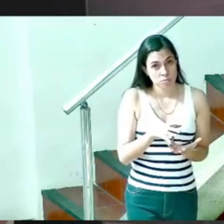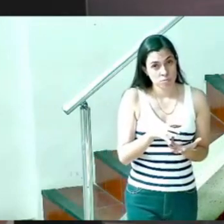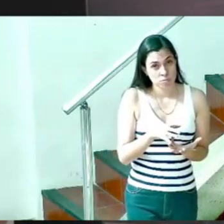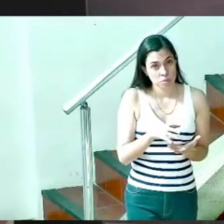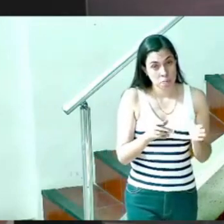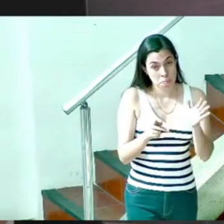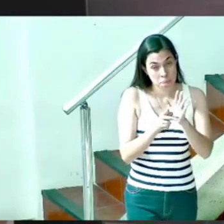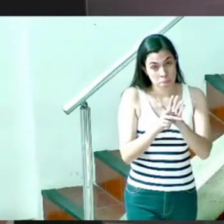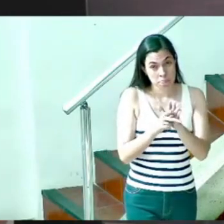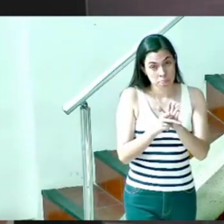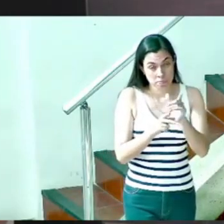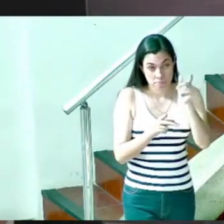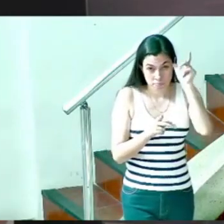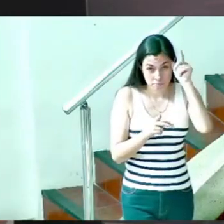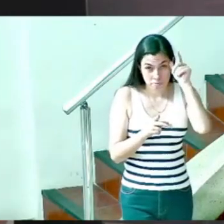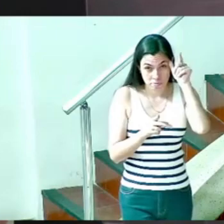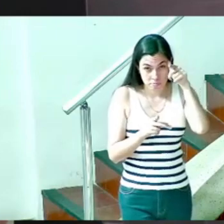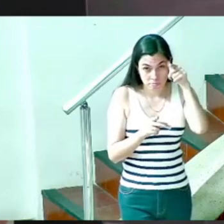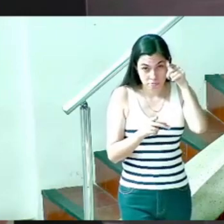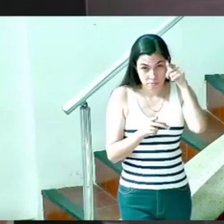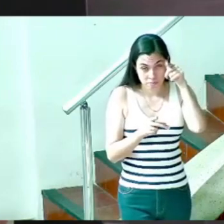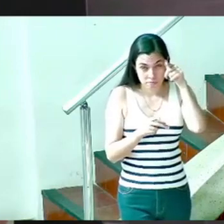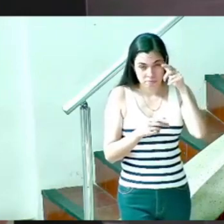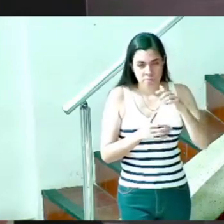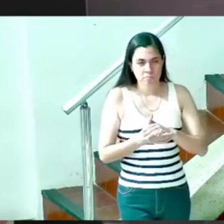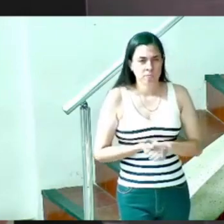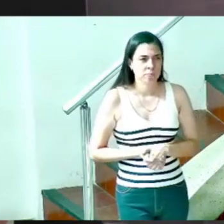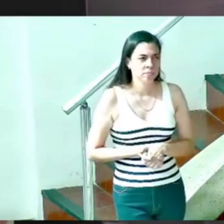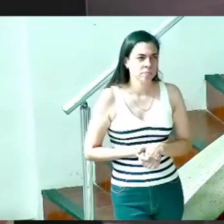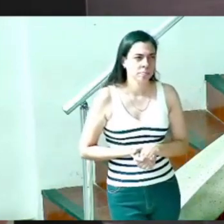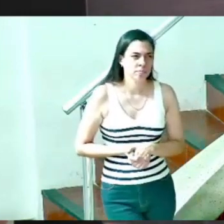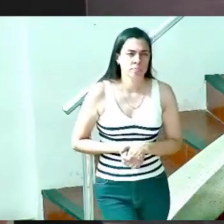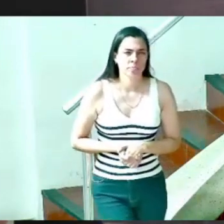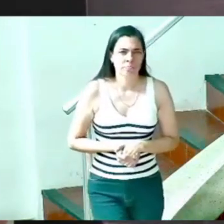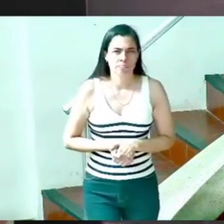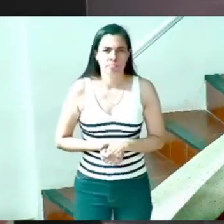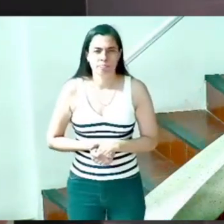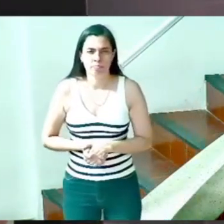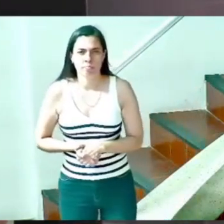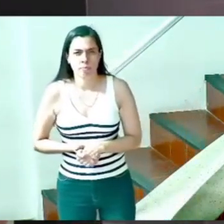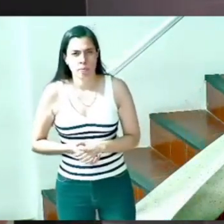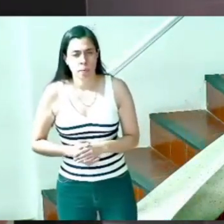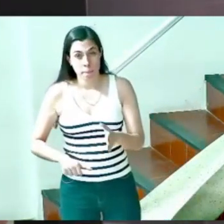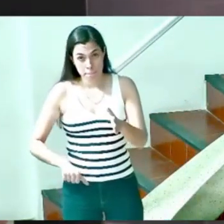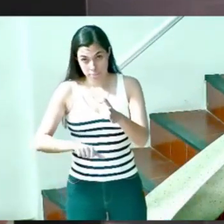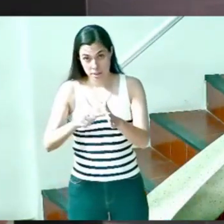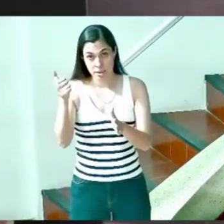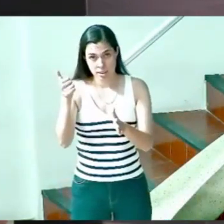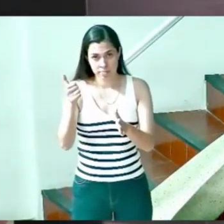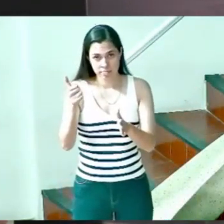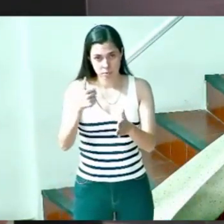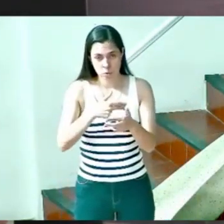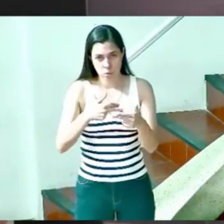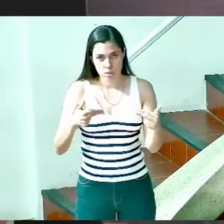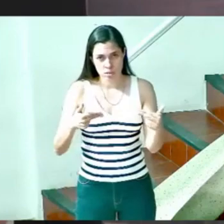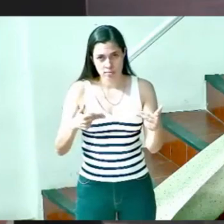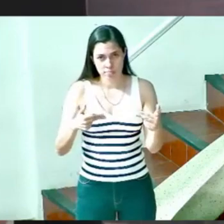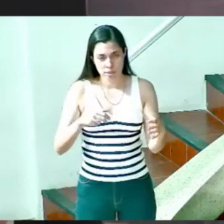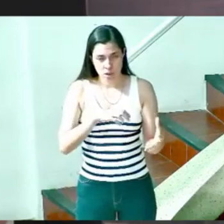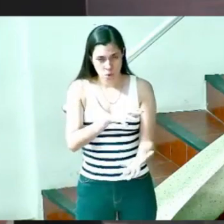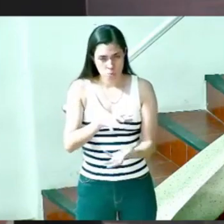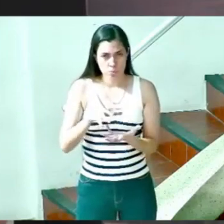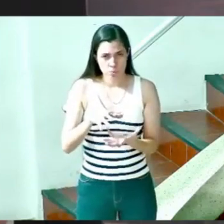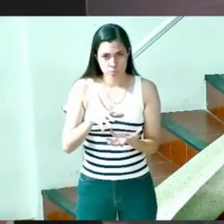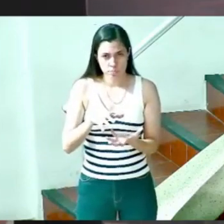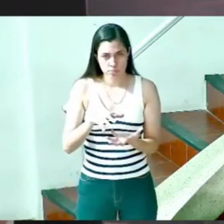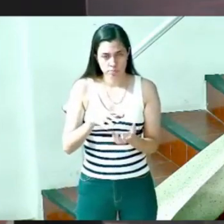primeira expressão do mal. Mas a ideia aqui é tripla, e ela vai além do mundo, mas ela